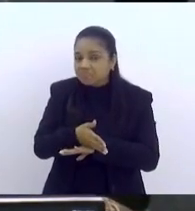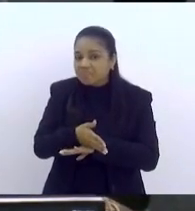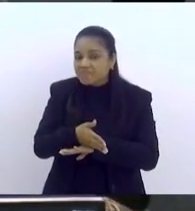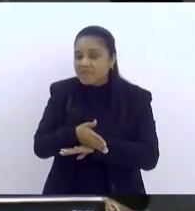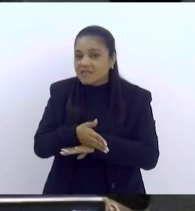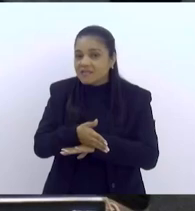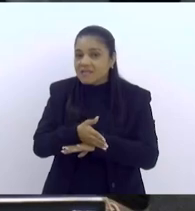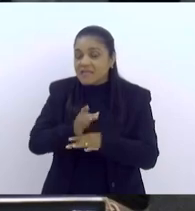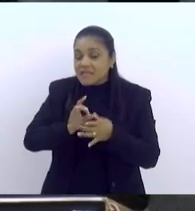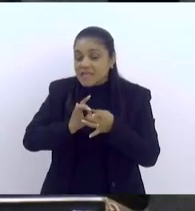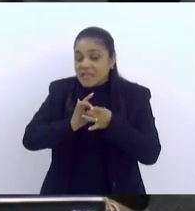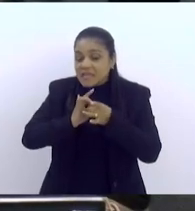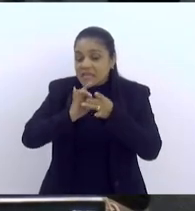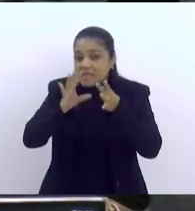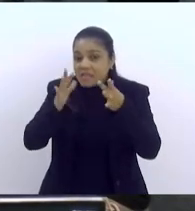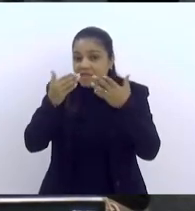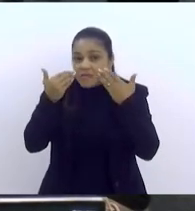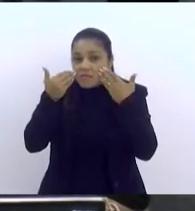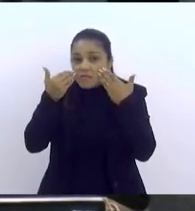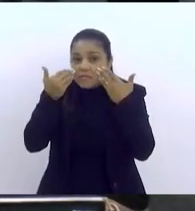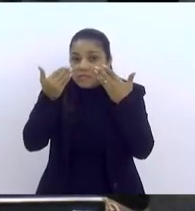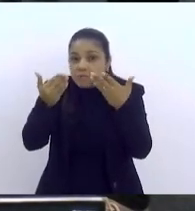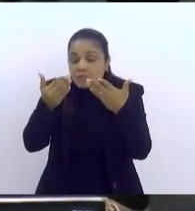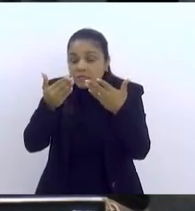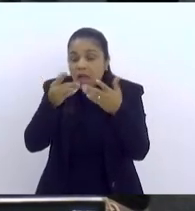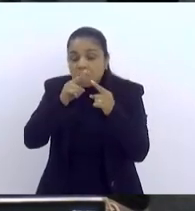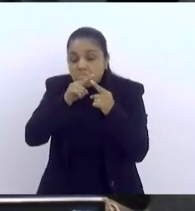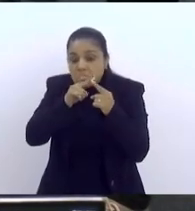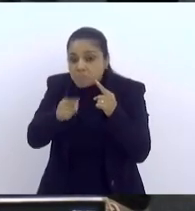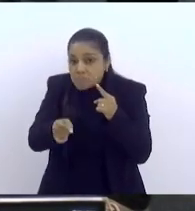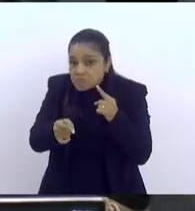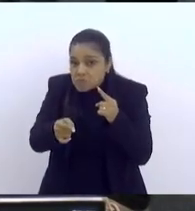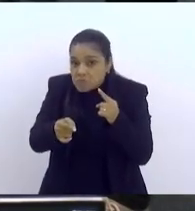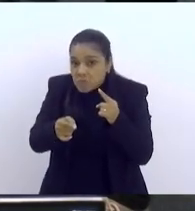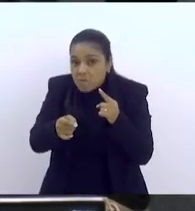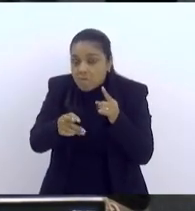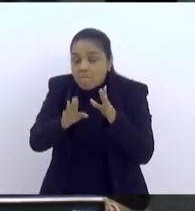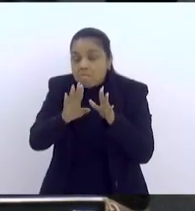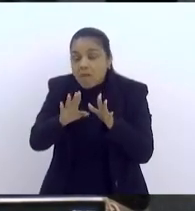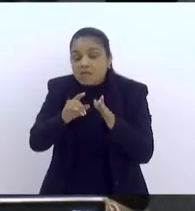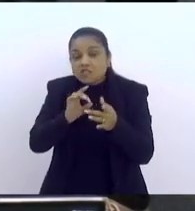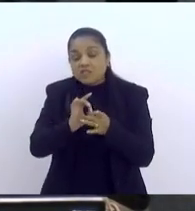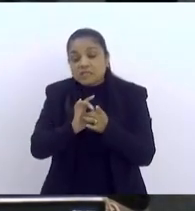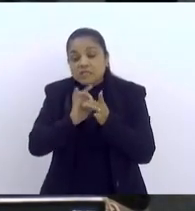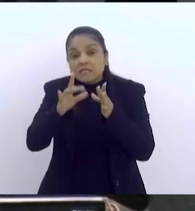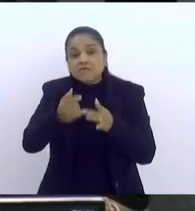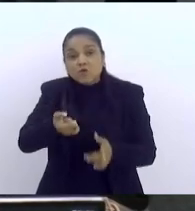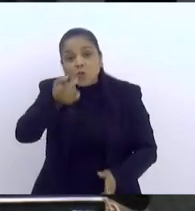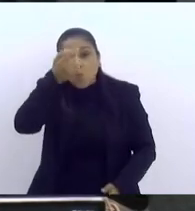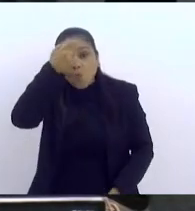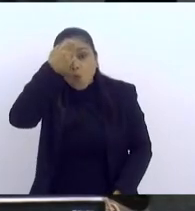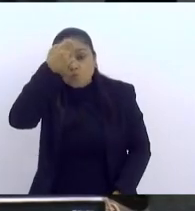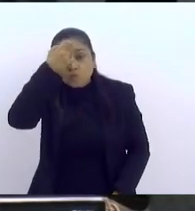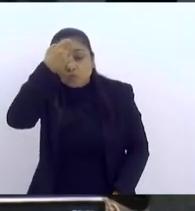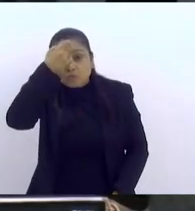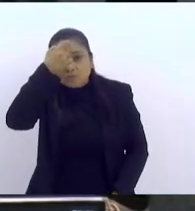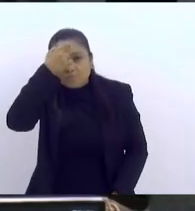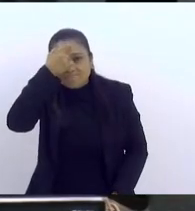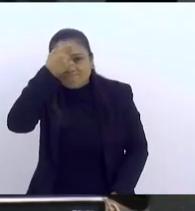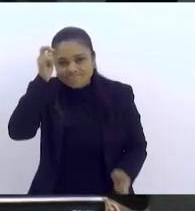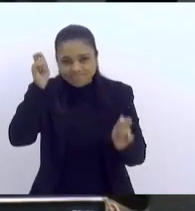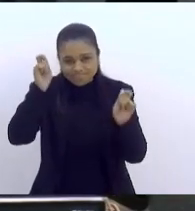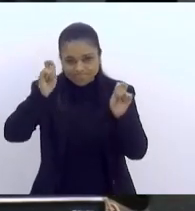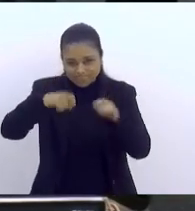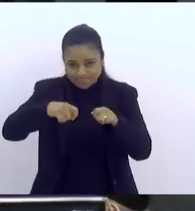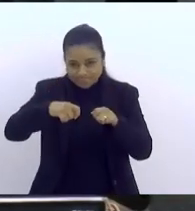livre expressar, que está tolhido, mas por uma questão de livre consciência, que